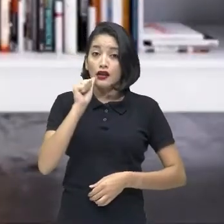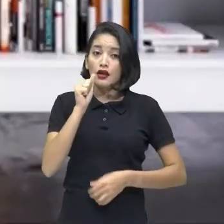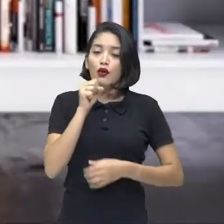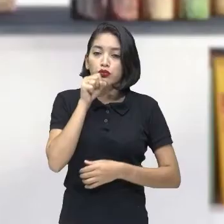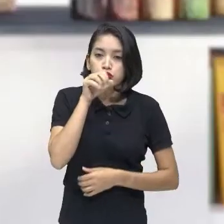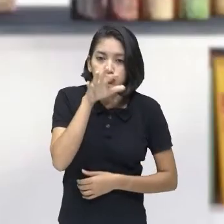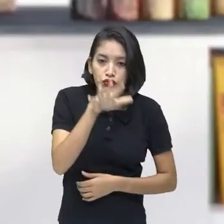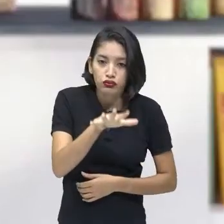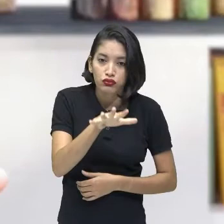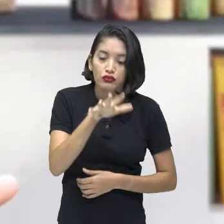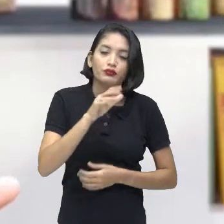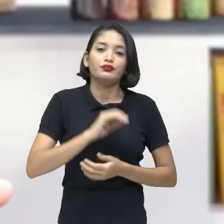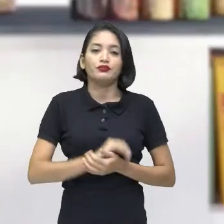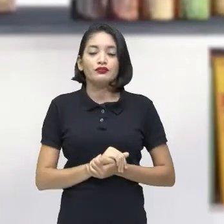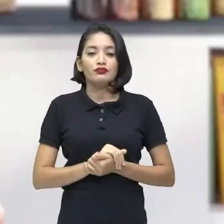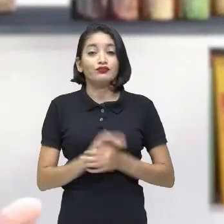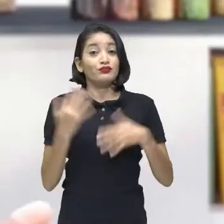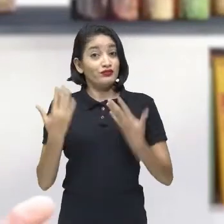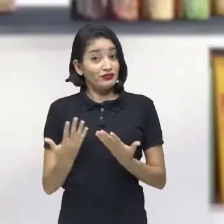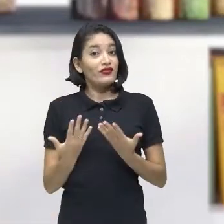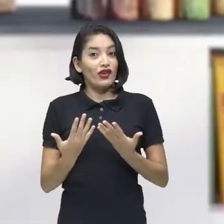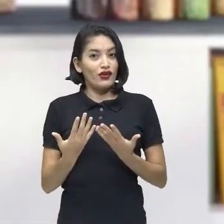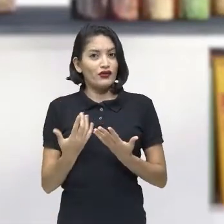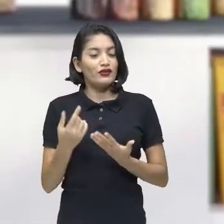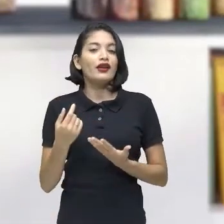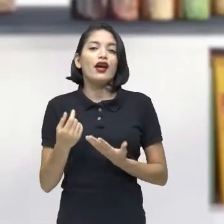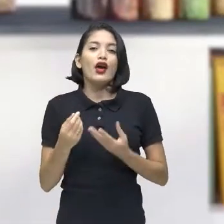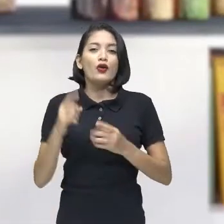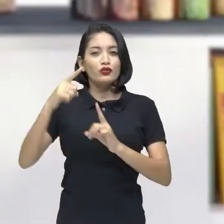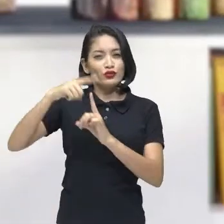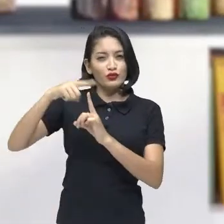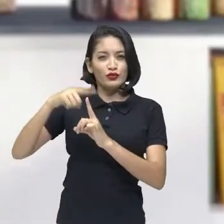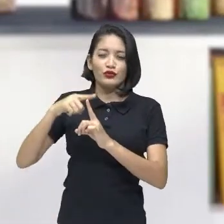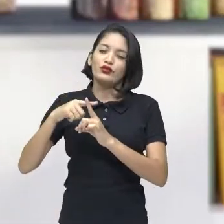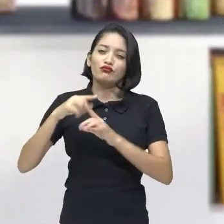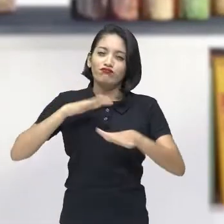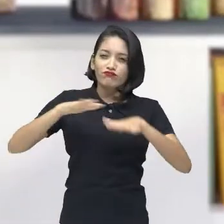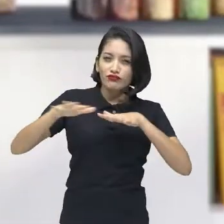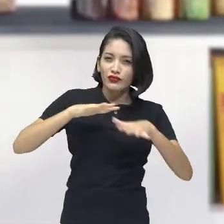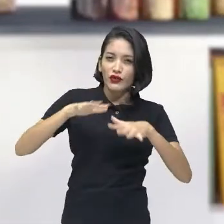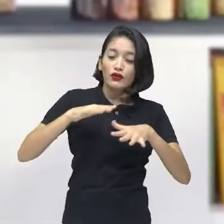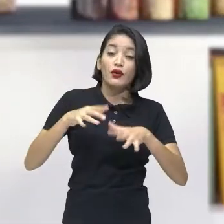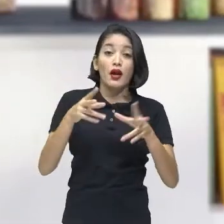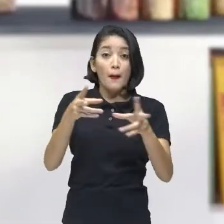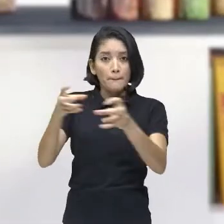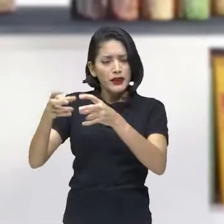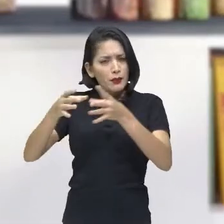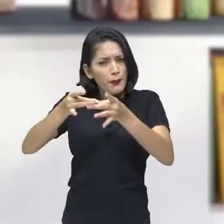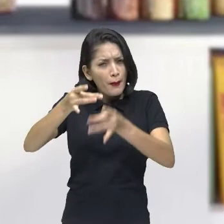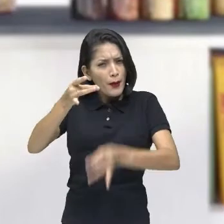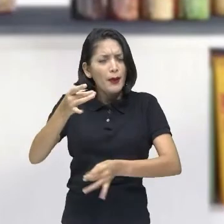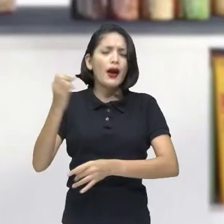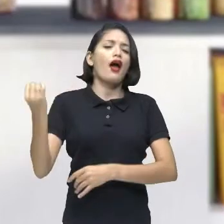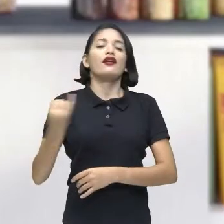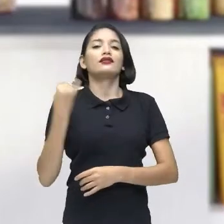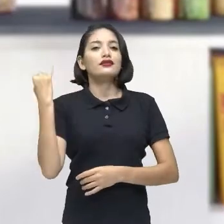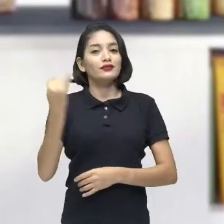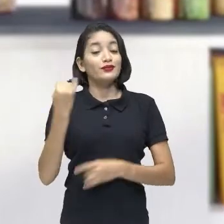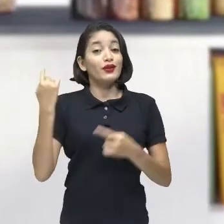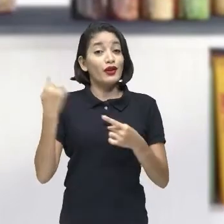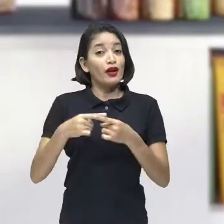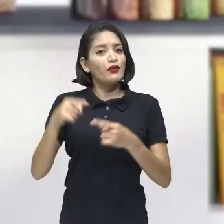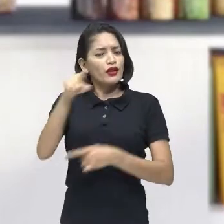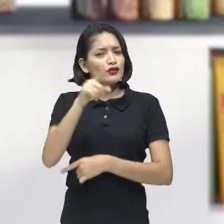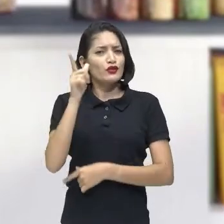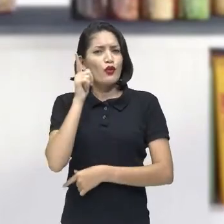estranho. Então, pessoal, essa foi a manobra de Heinrich. Observar esses detalhes é muito importante porque assim você